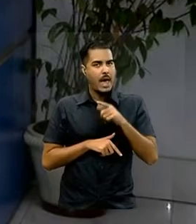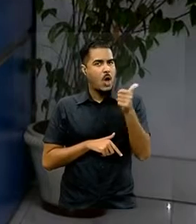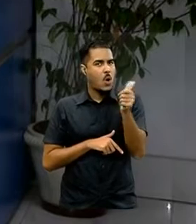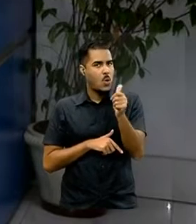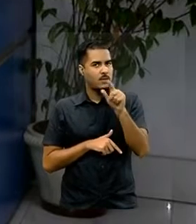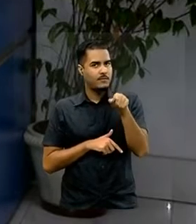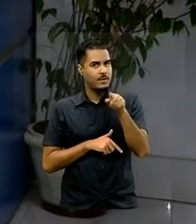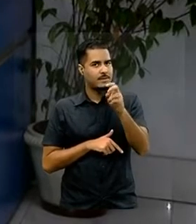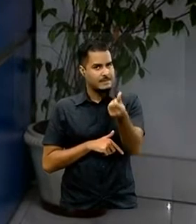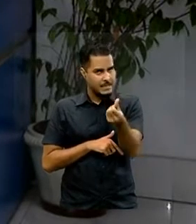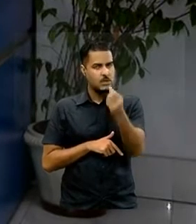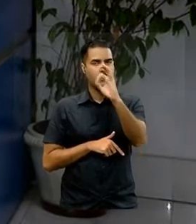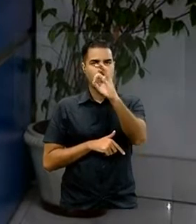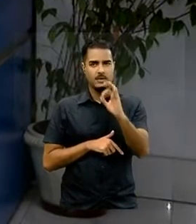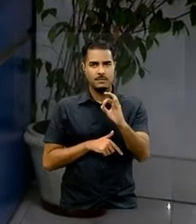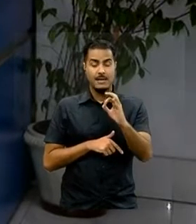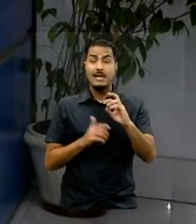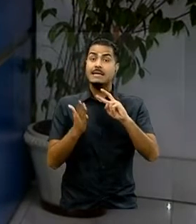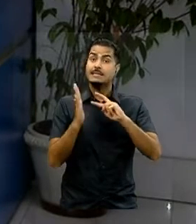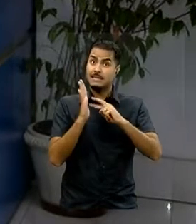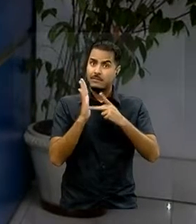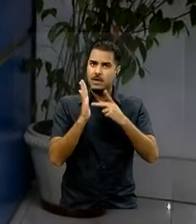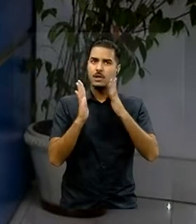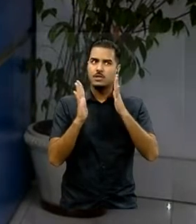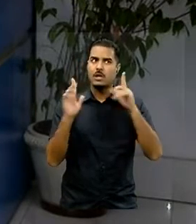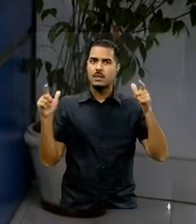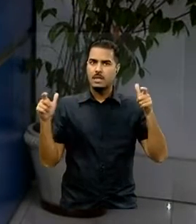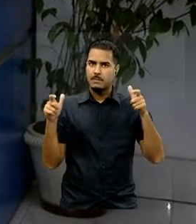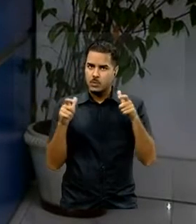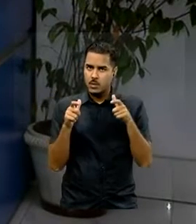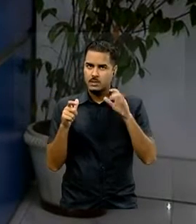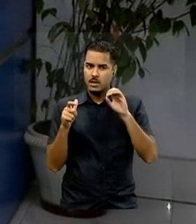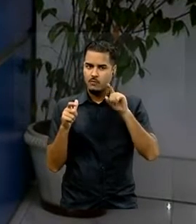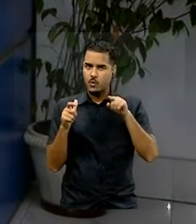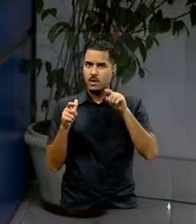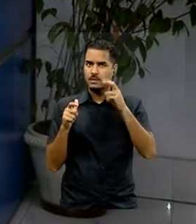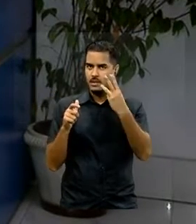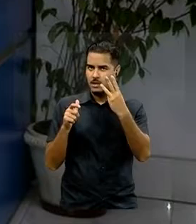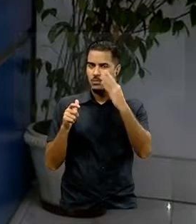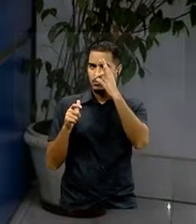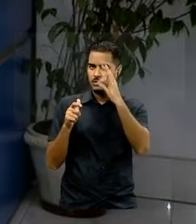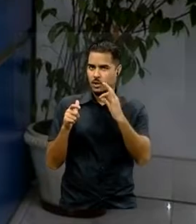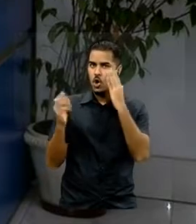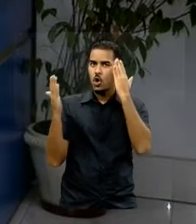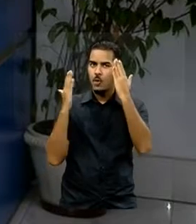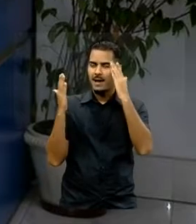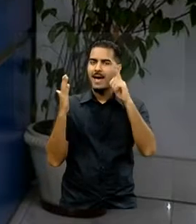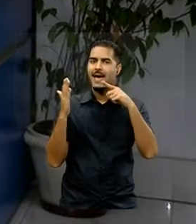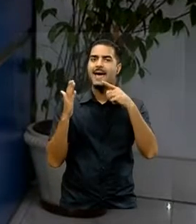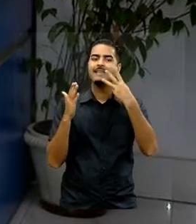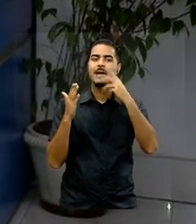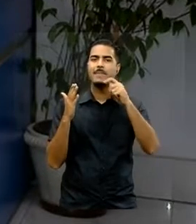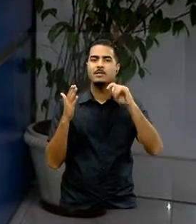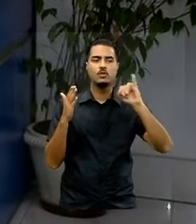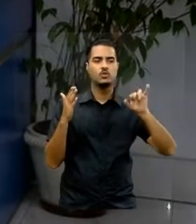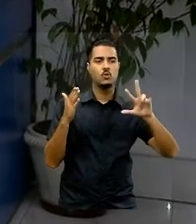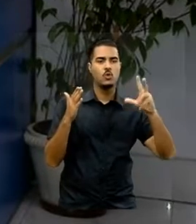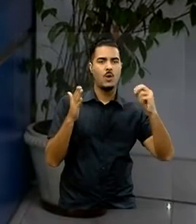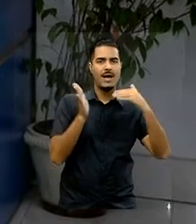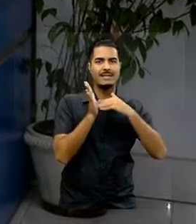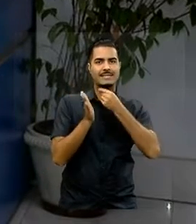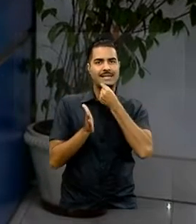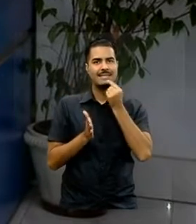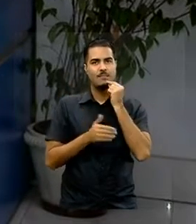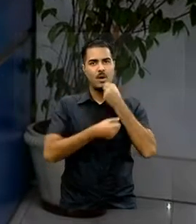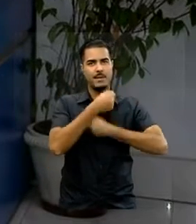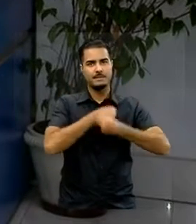11,6%. Isso representa uma leve queda de 0,3 ponto percentual em relação ao trimestre anterior, de julho a setembro do ano